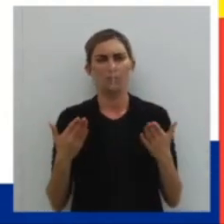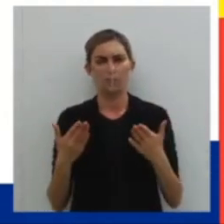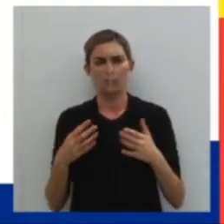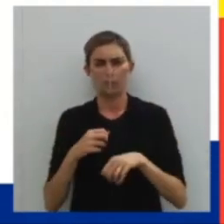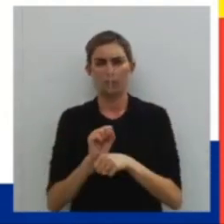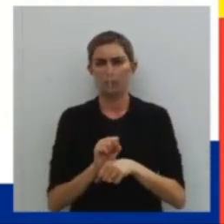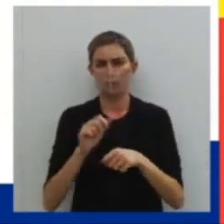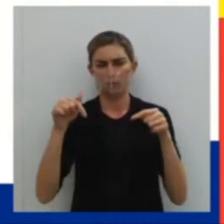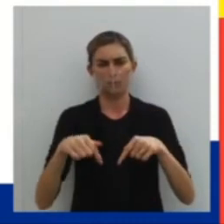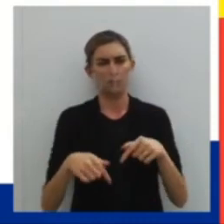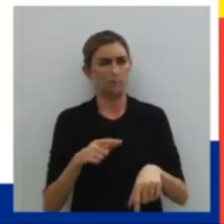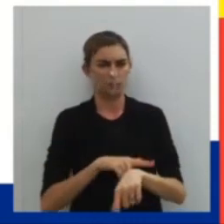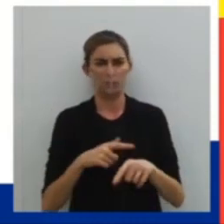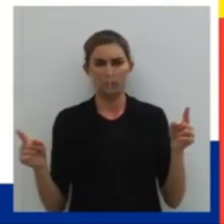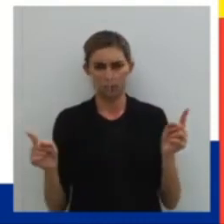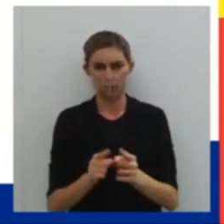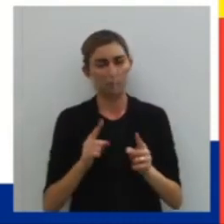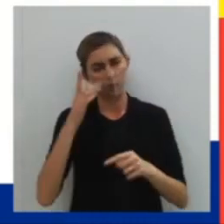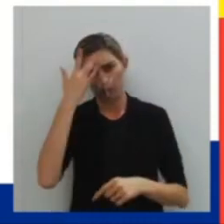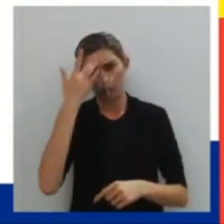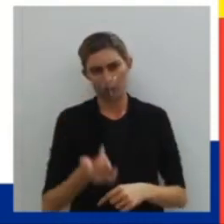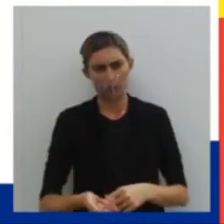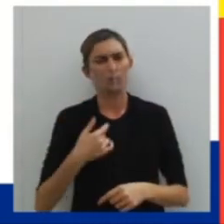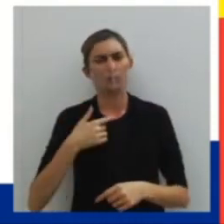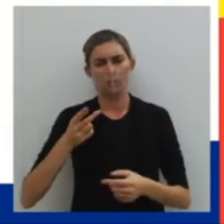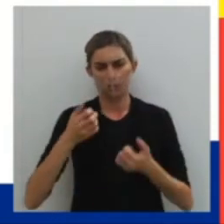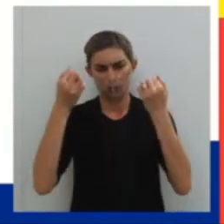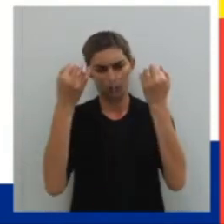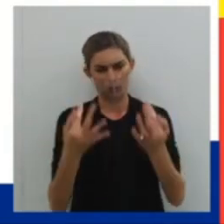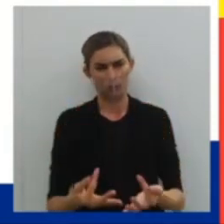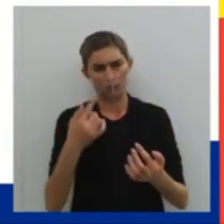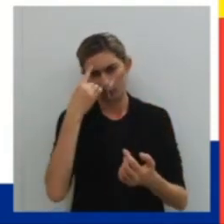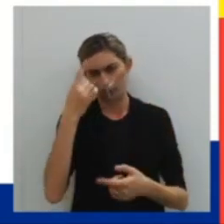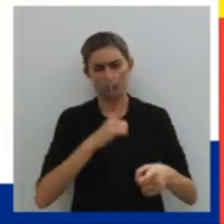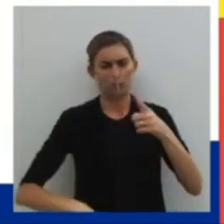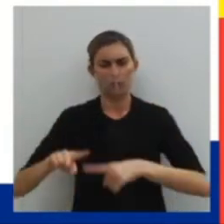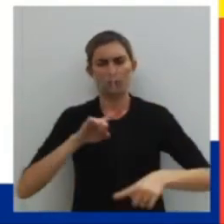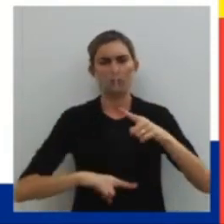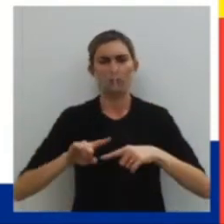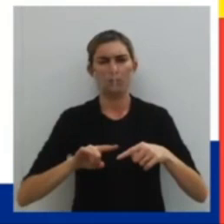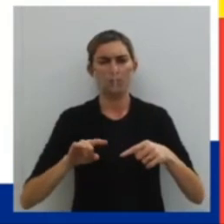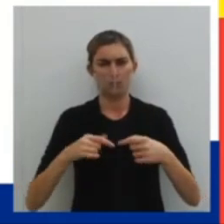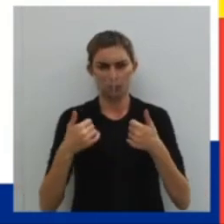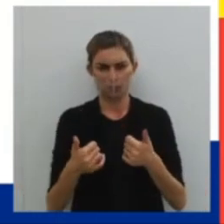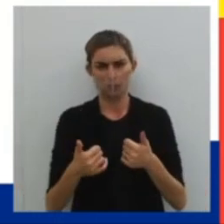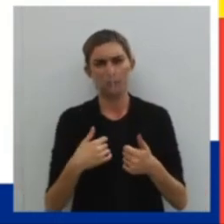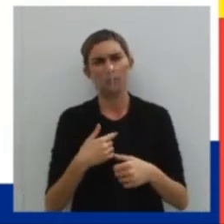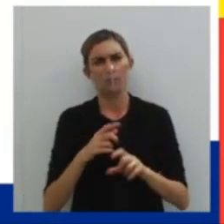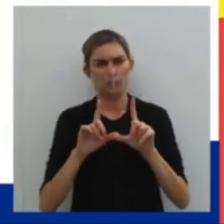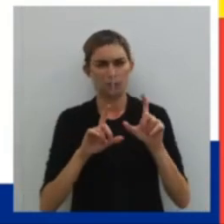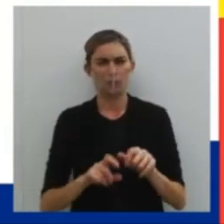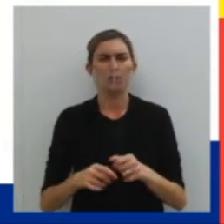uma paradinha por aqui por conta do nosso tempo, mas amanhã a gente vai definir aqui a ideia de domínio, contradomínio e